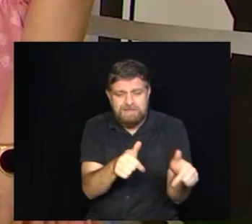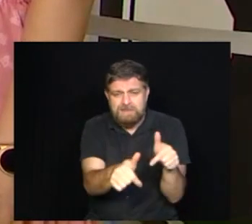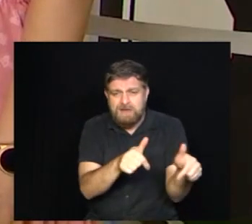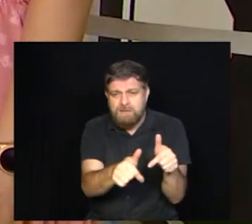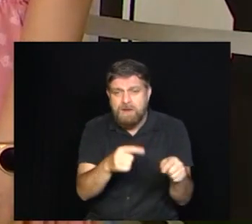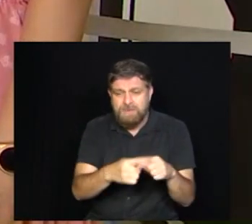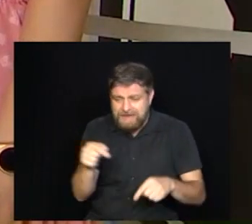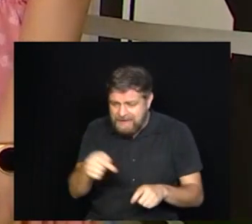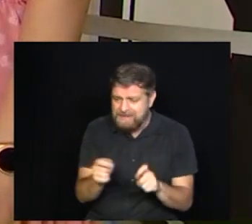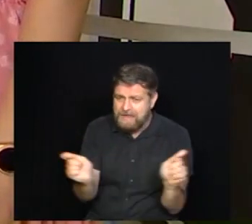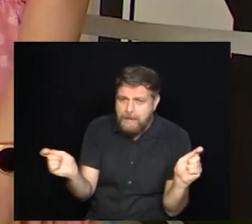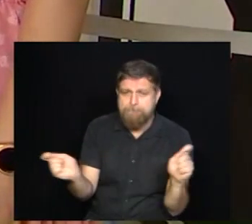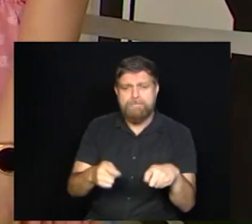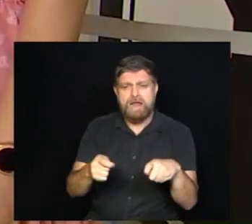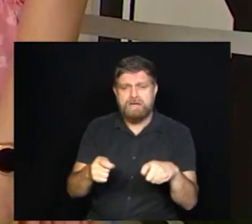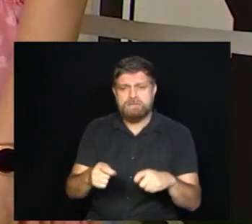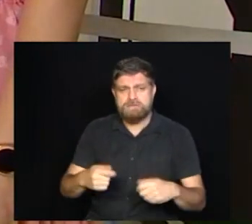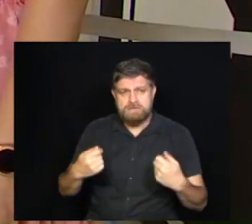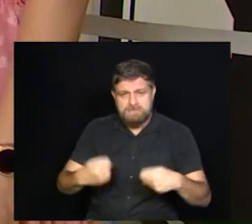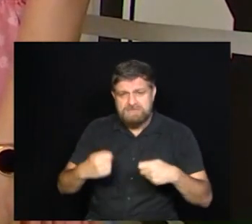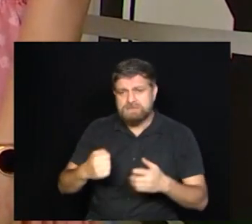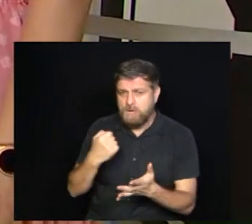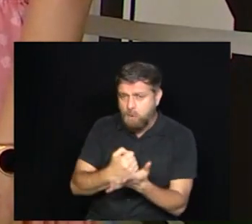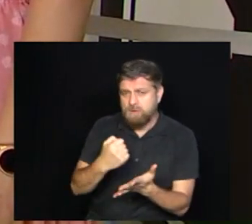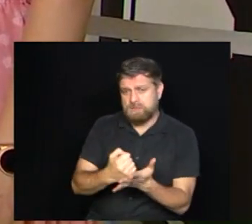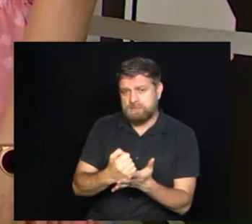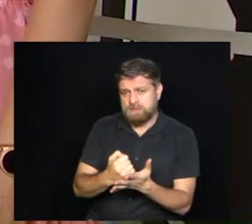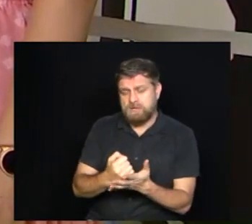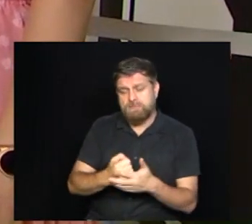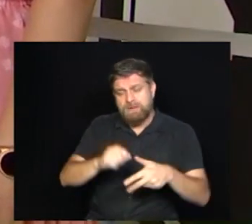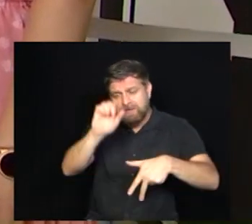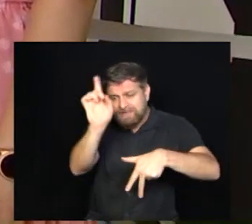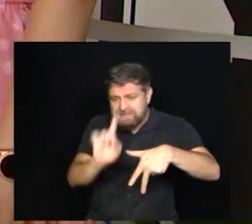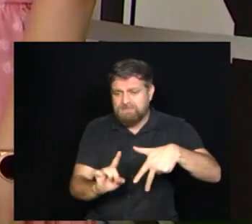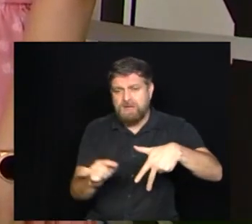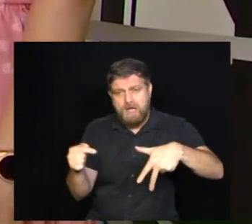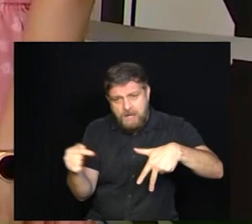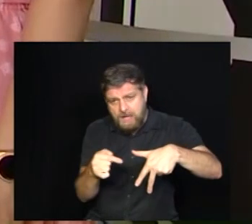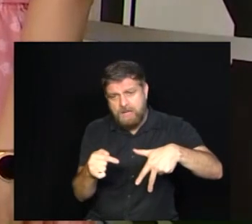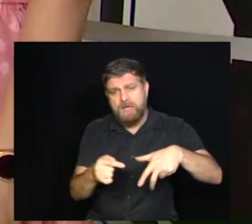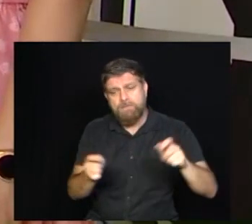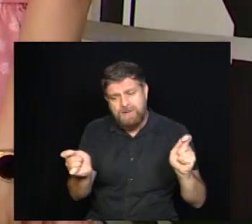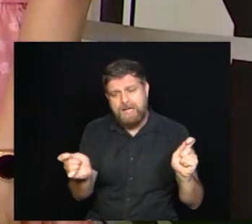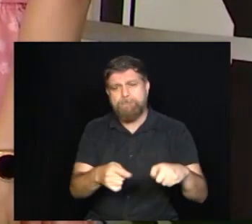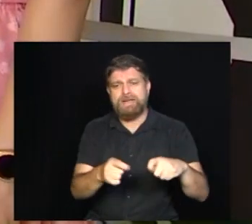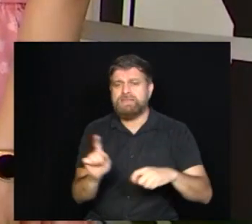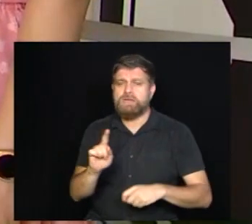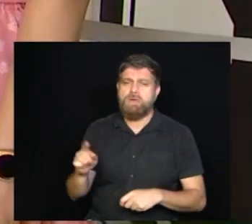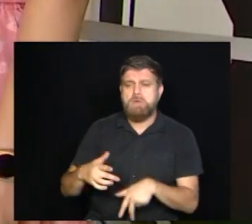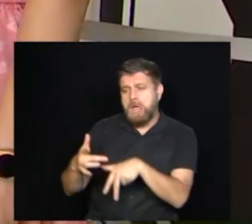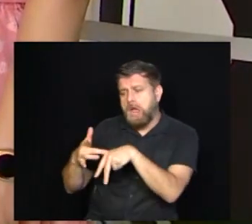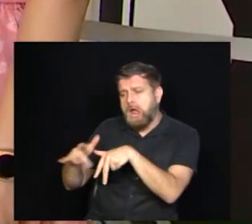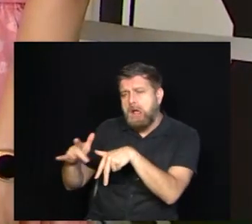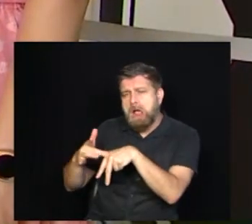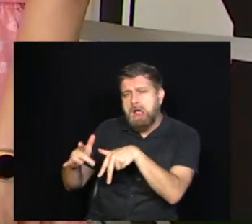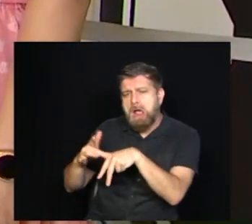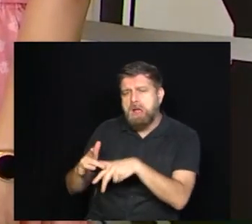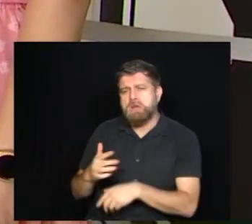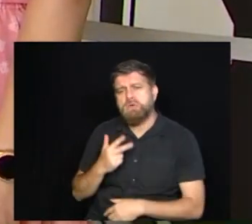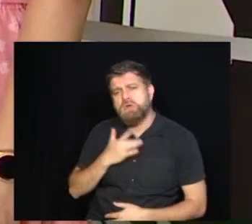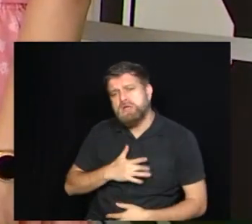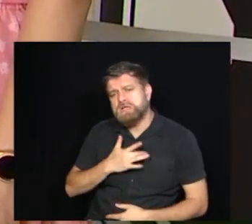têm competência. Precisa contratar as pessoas com deficiência porque é por conta da competência, não por obrigação,